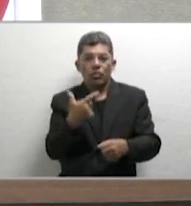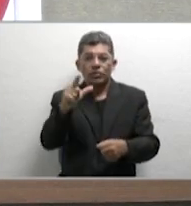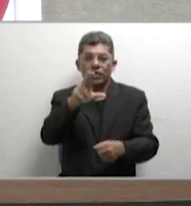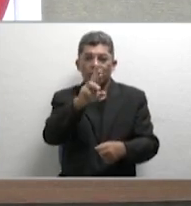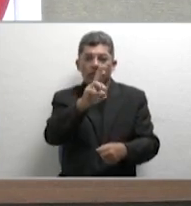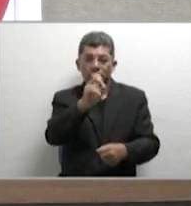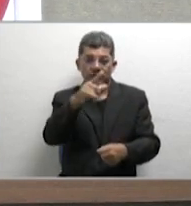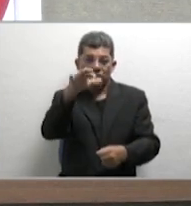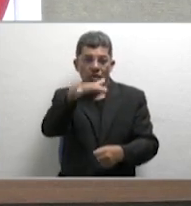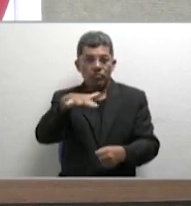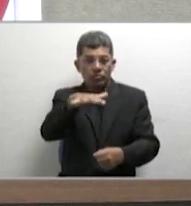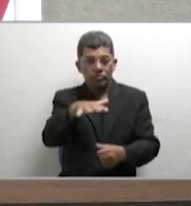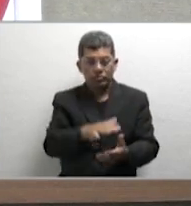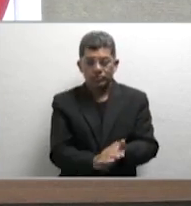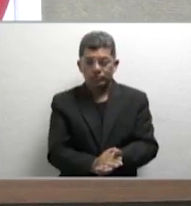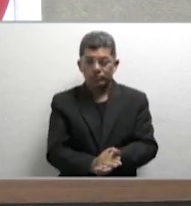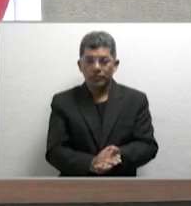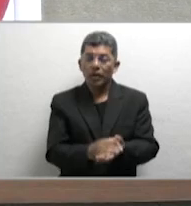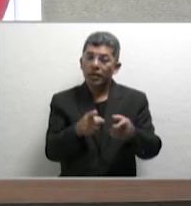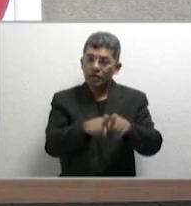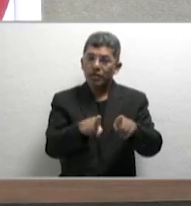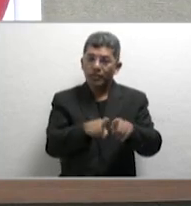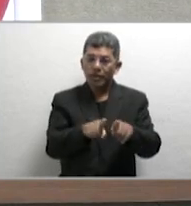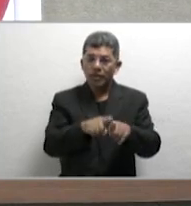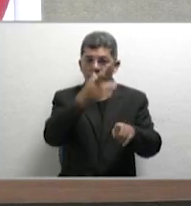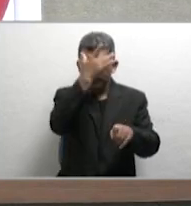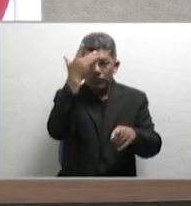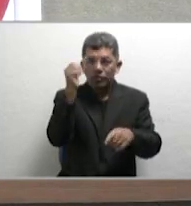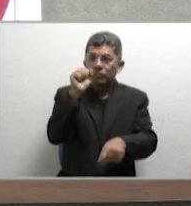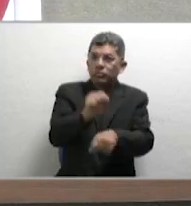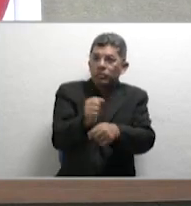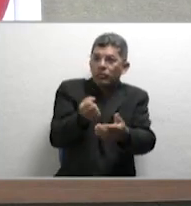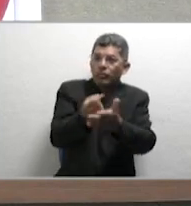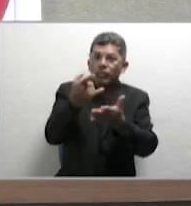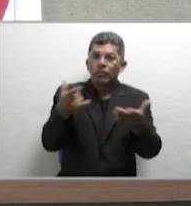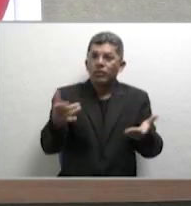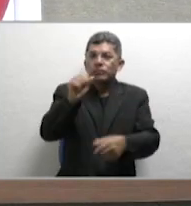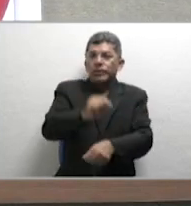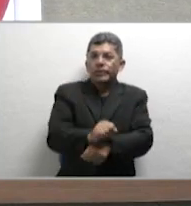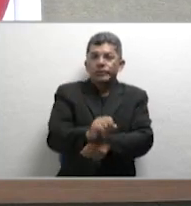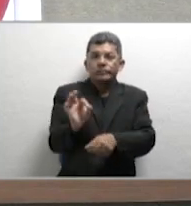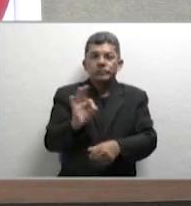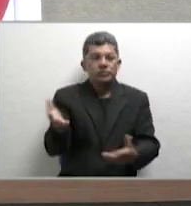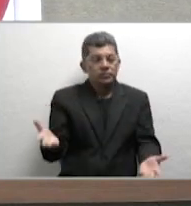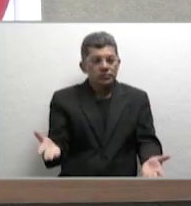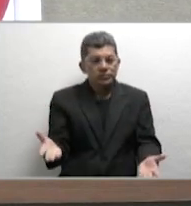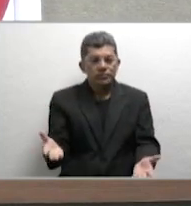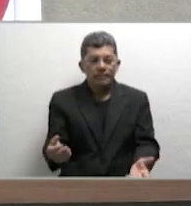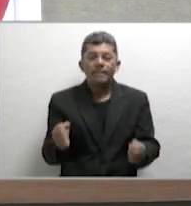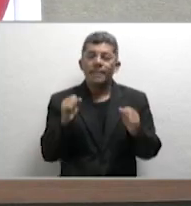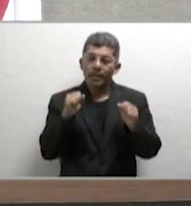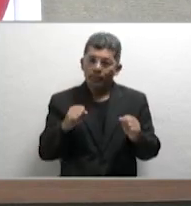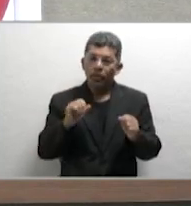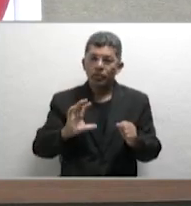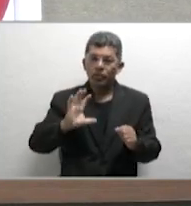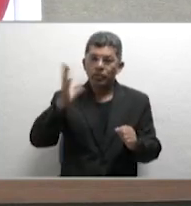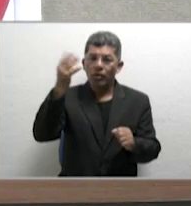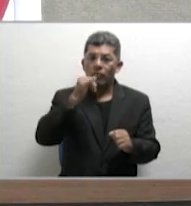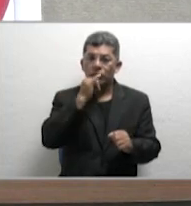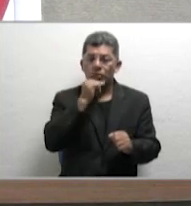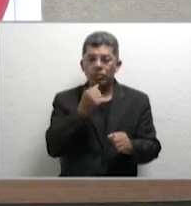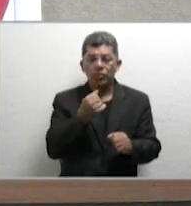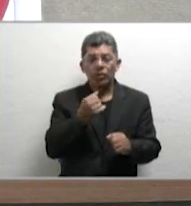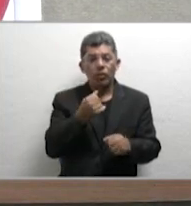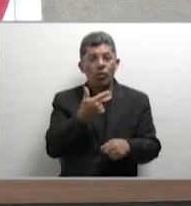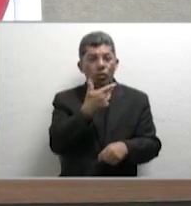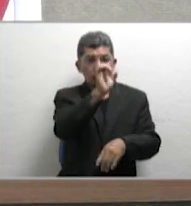vão para aquela região. E outra coisa, eles podem, essa subvenção, eles podem, para voo fora do Estado,